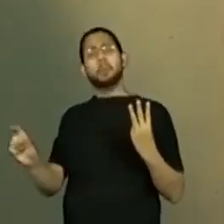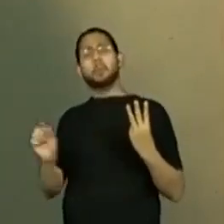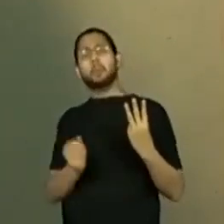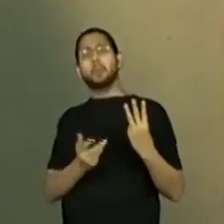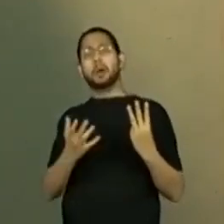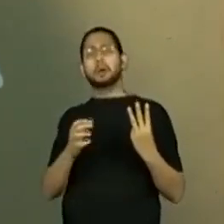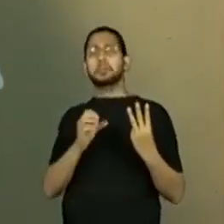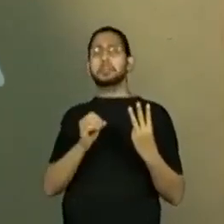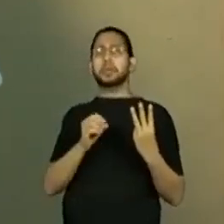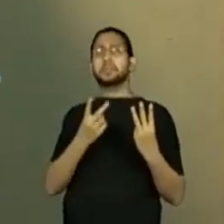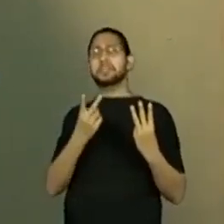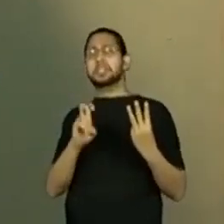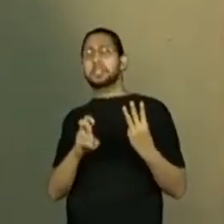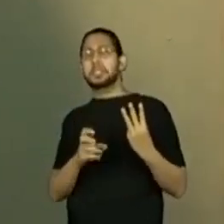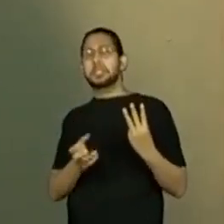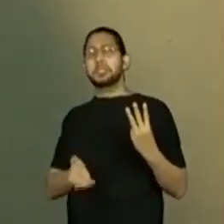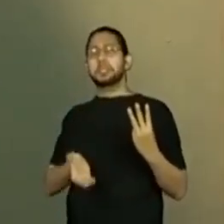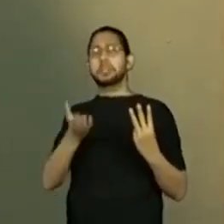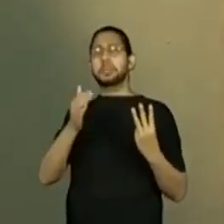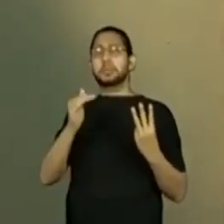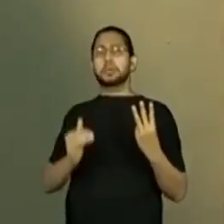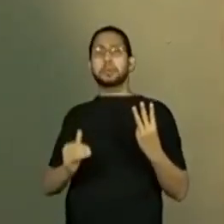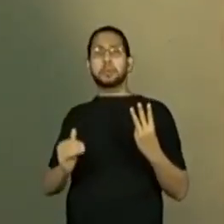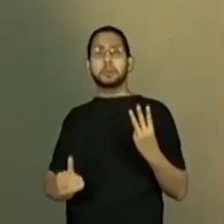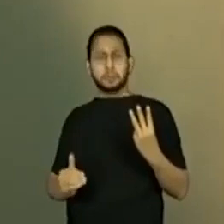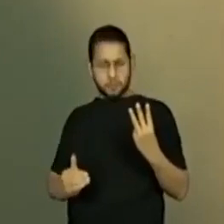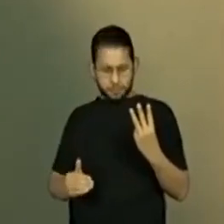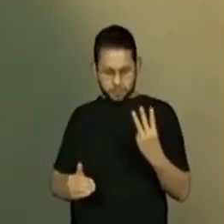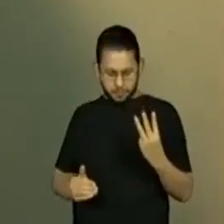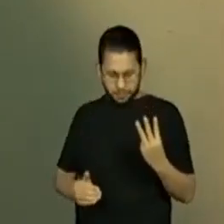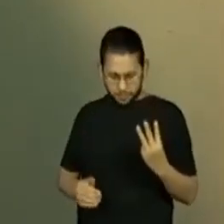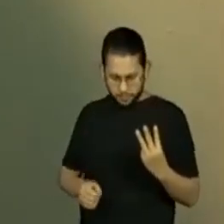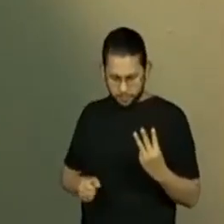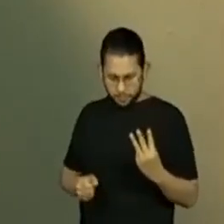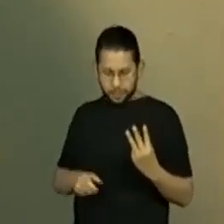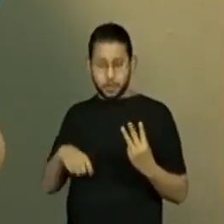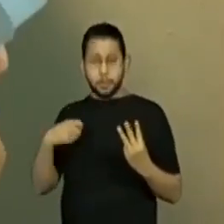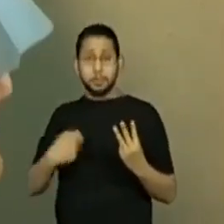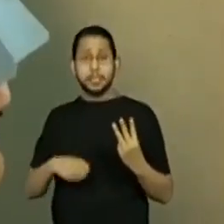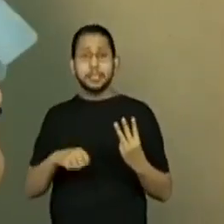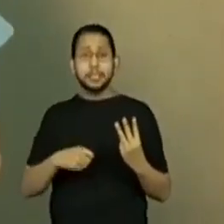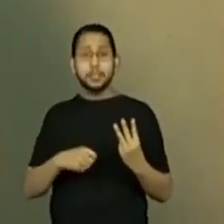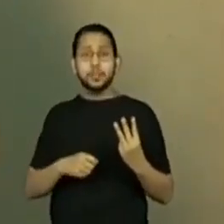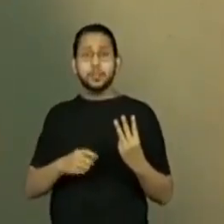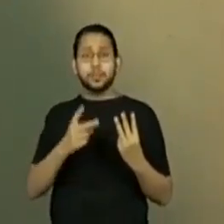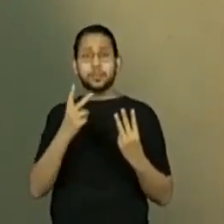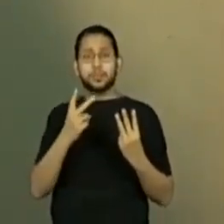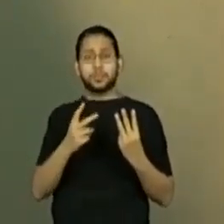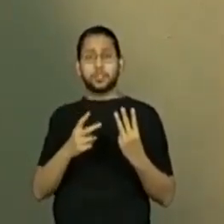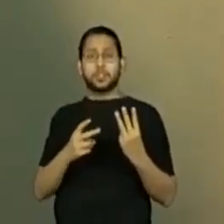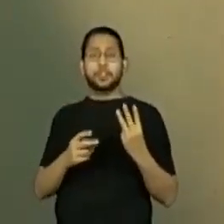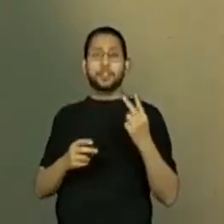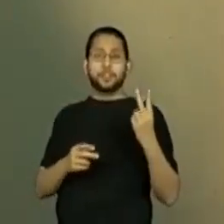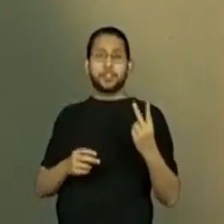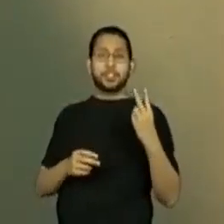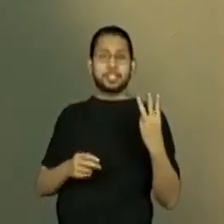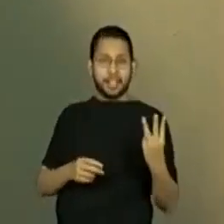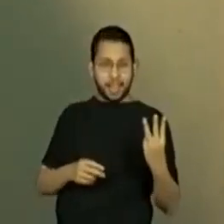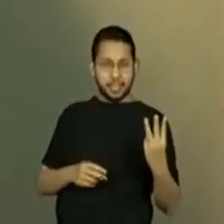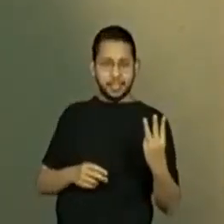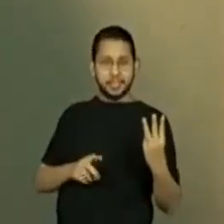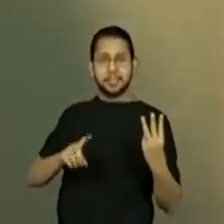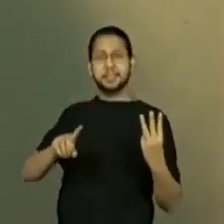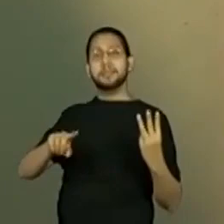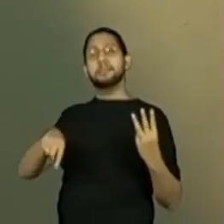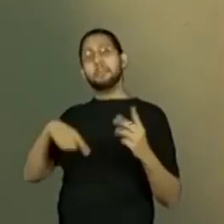quê? 0,25, que é um quarto. Precisaria de 23 caróis, mais quantos